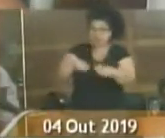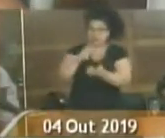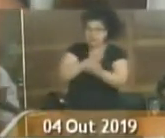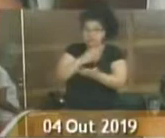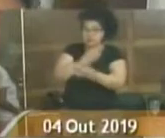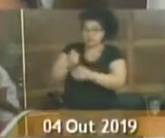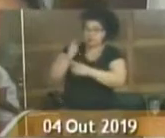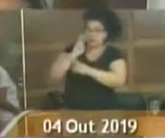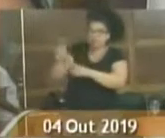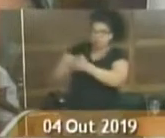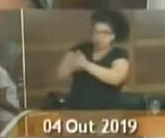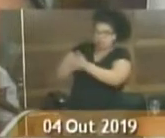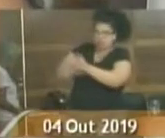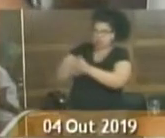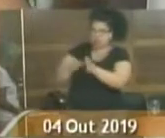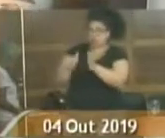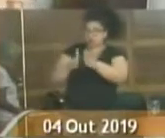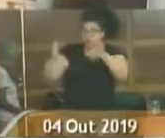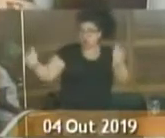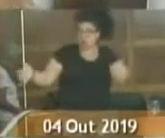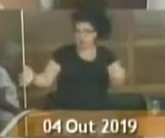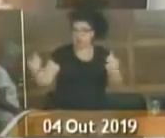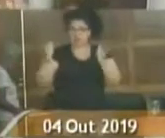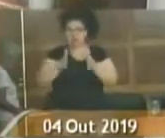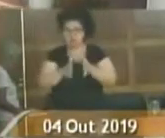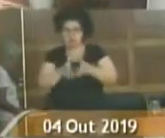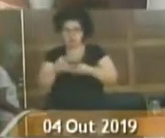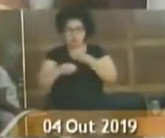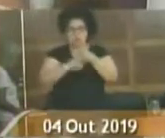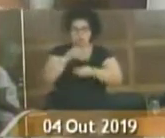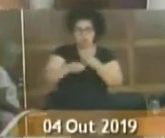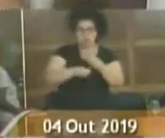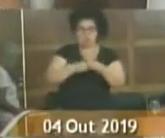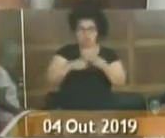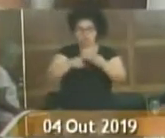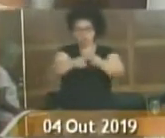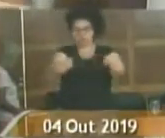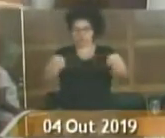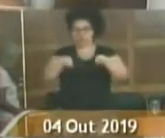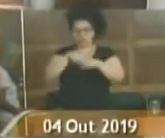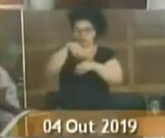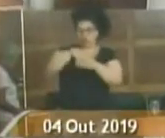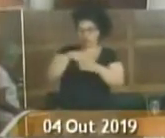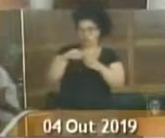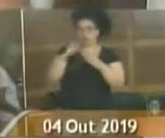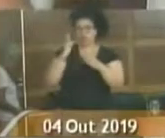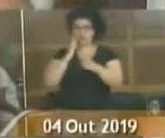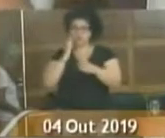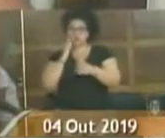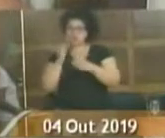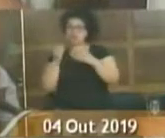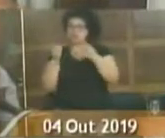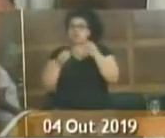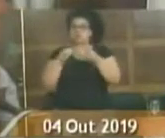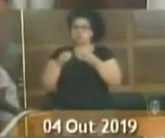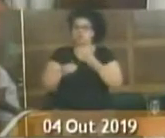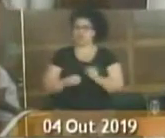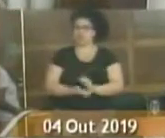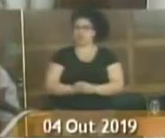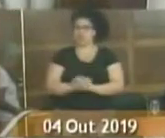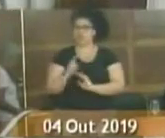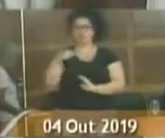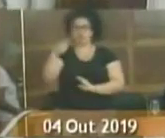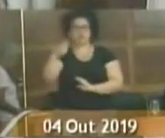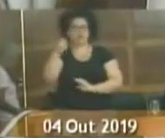avaliado, tá? O tamanho do animal, com o tamanho que você tem no seu ambiente, com a estrutura que você tem no ambiente, que é para depois a